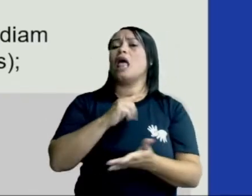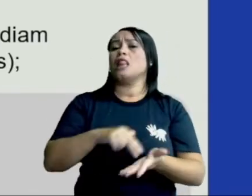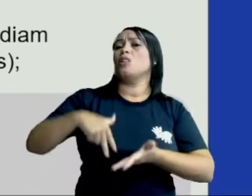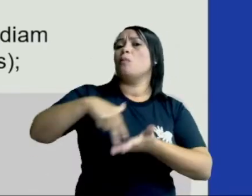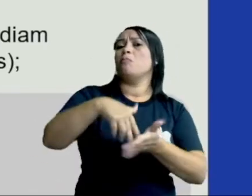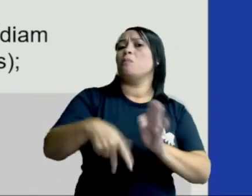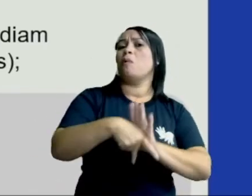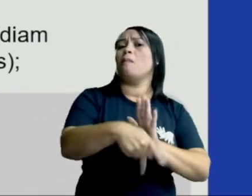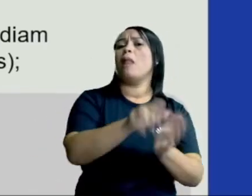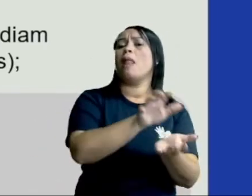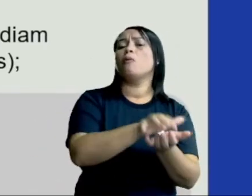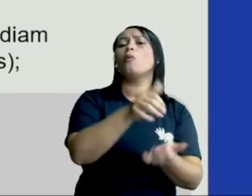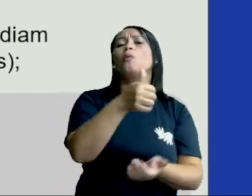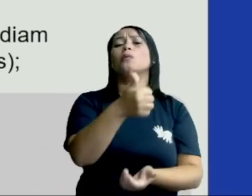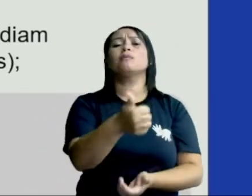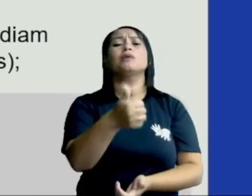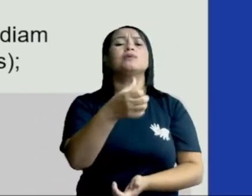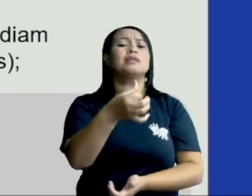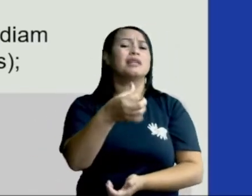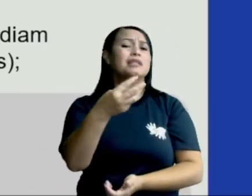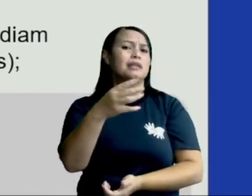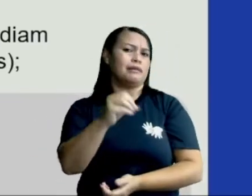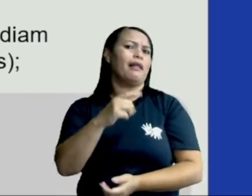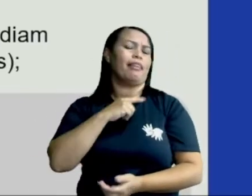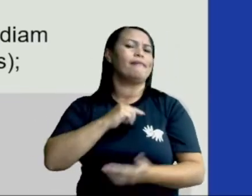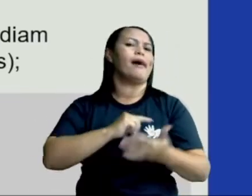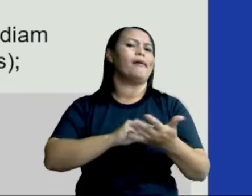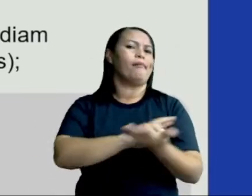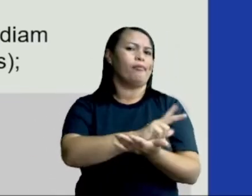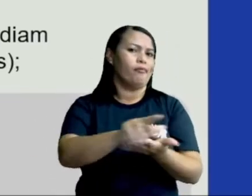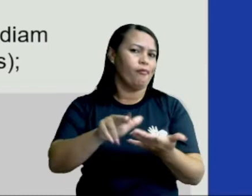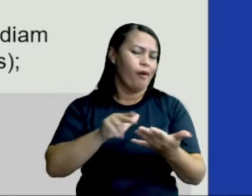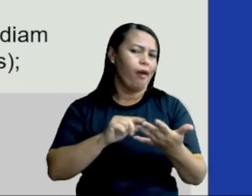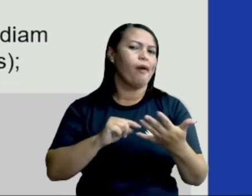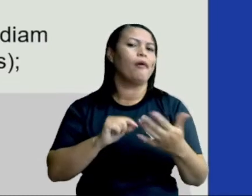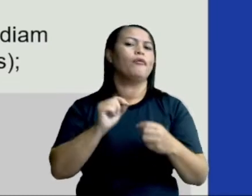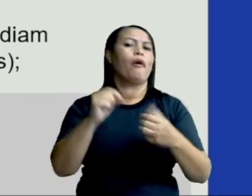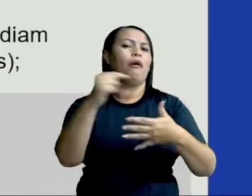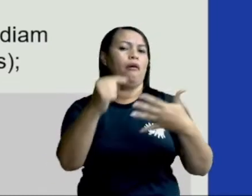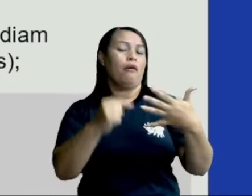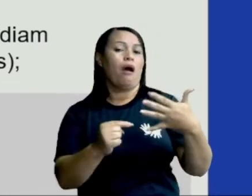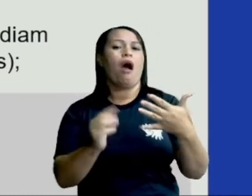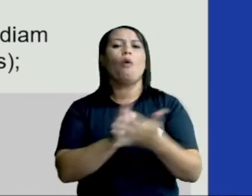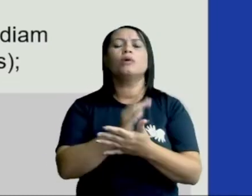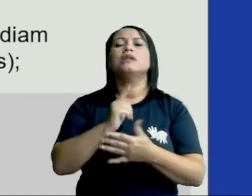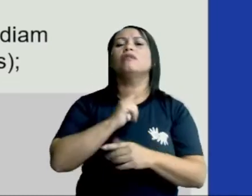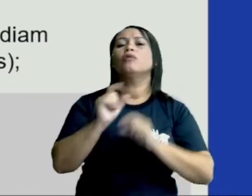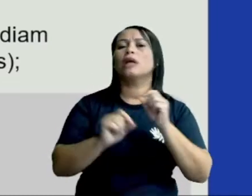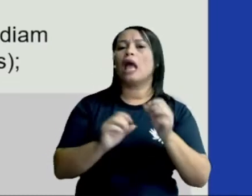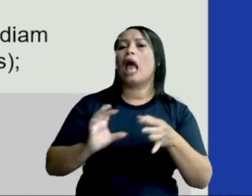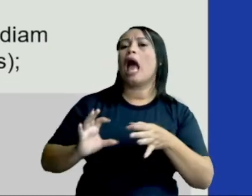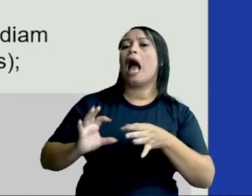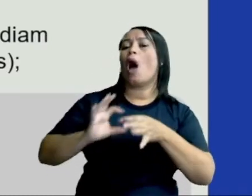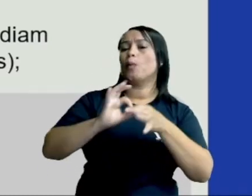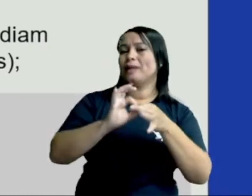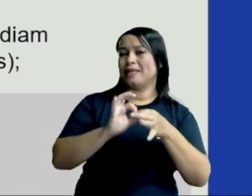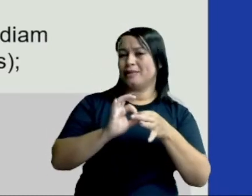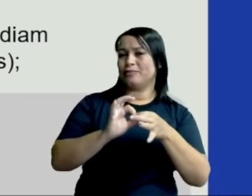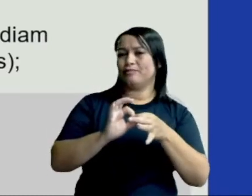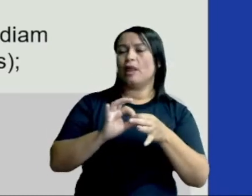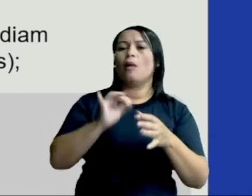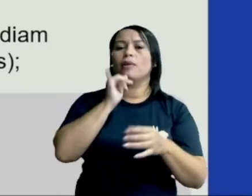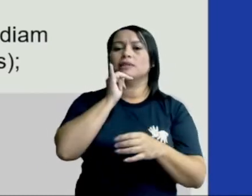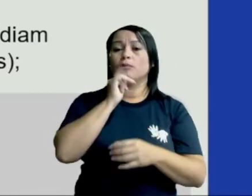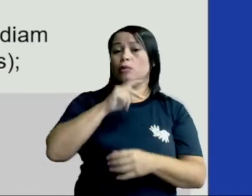em 1630? Foram vários fatores, né? Um deles foi a restauração portuguesa, a União Ibérica